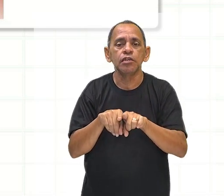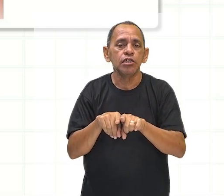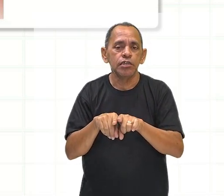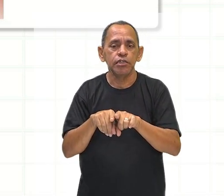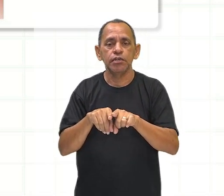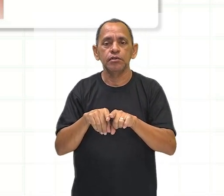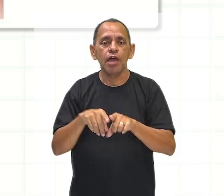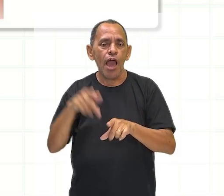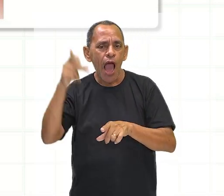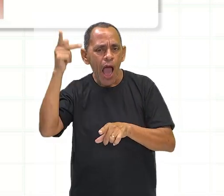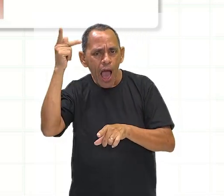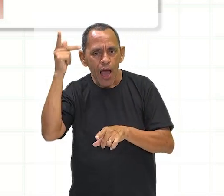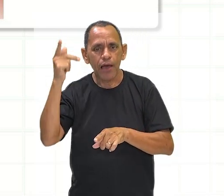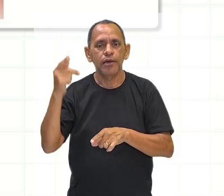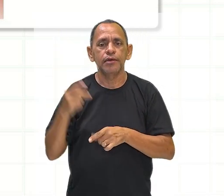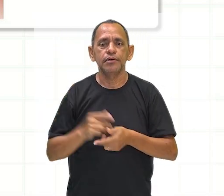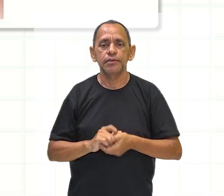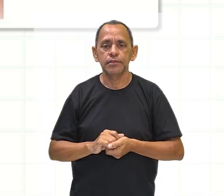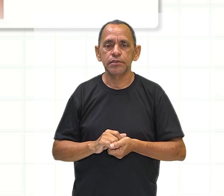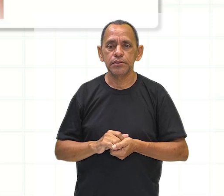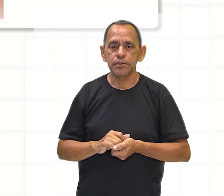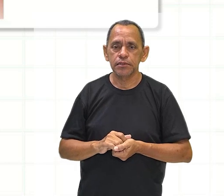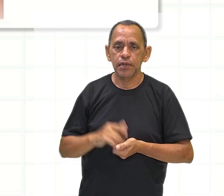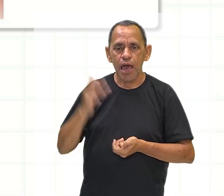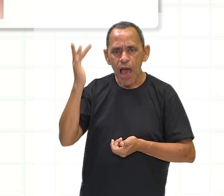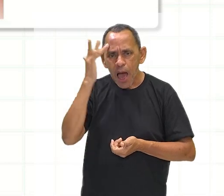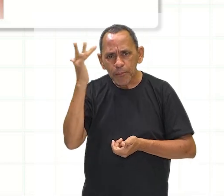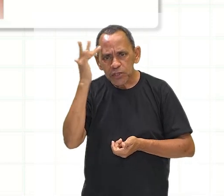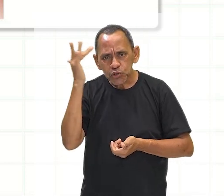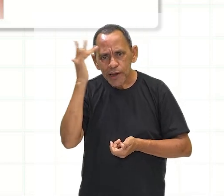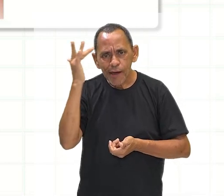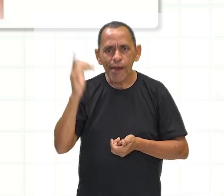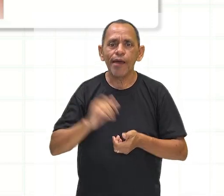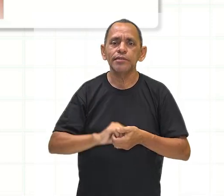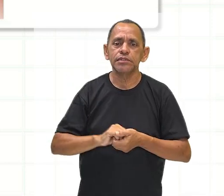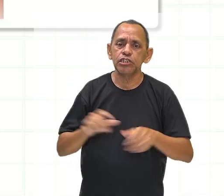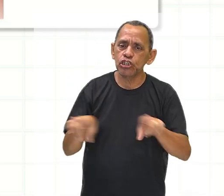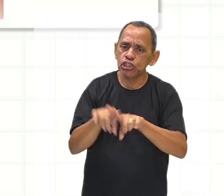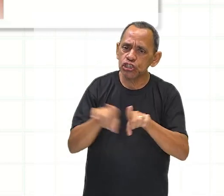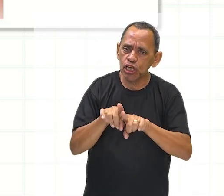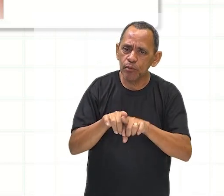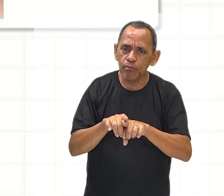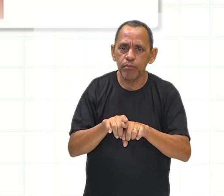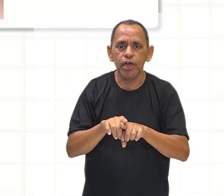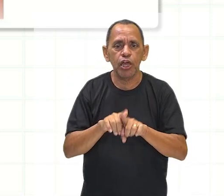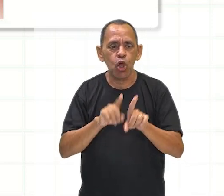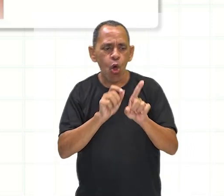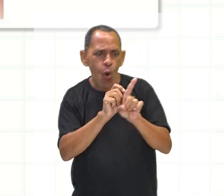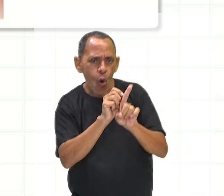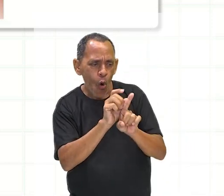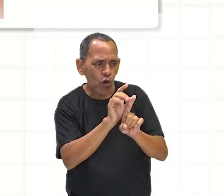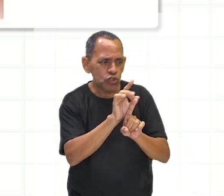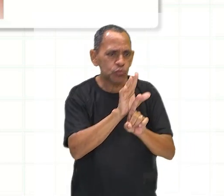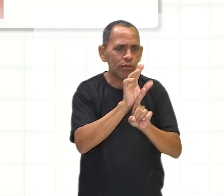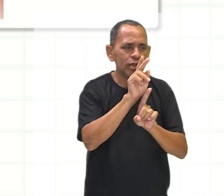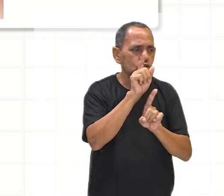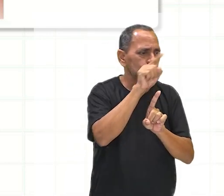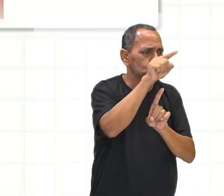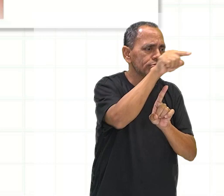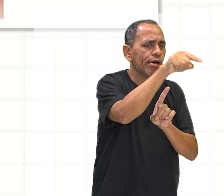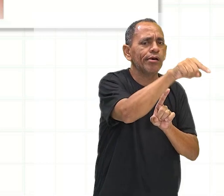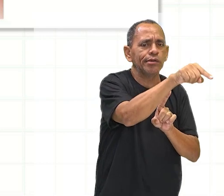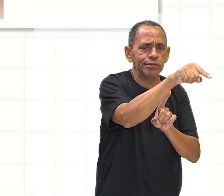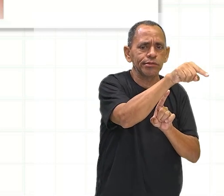nos testículos. Então, como a gente já sabe, o testículo ele vai ter essa função de produzir os espermatozoides, né? Os espermatozoides